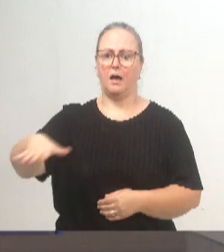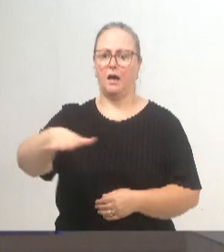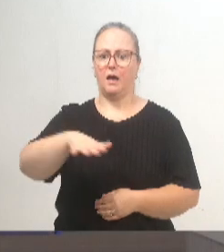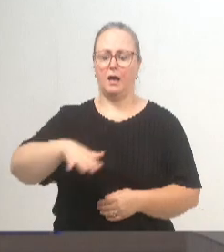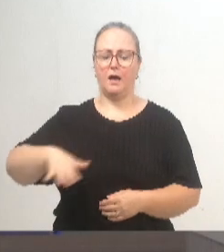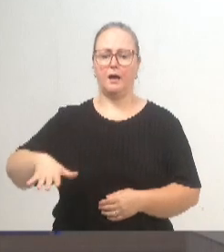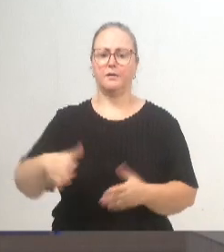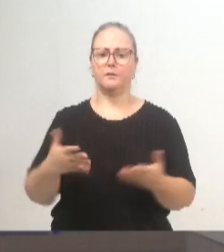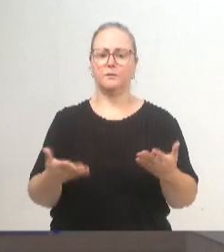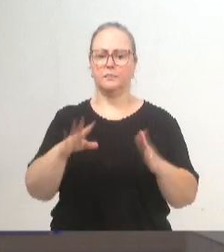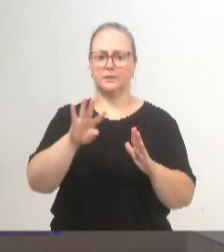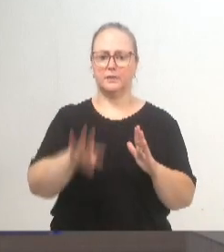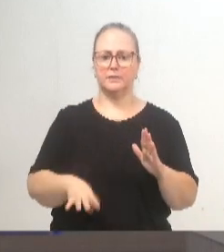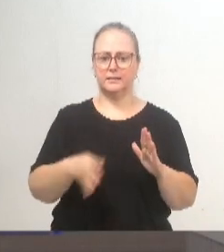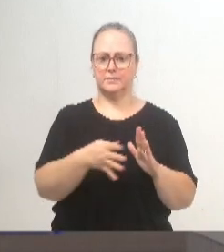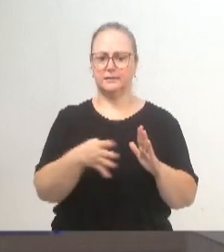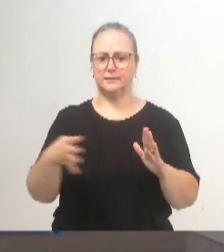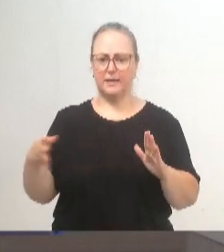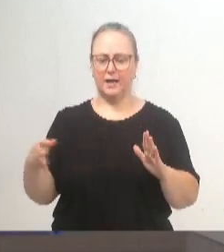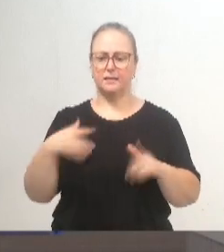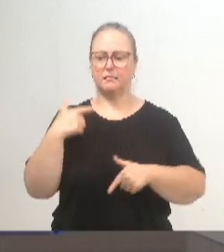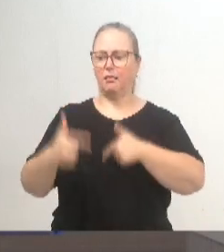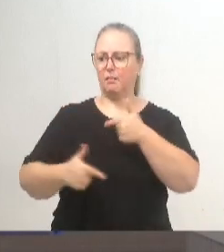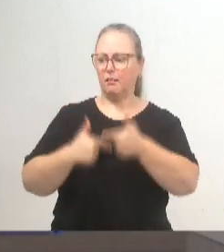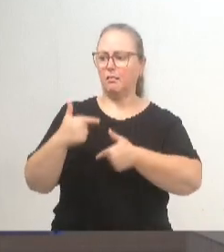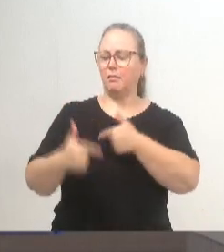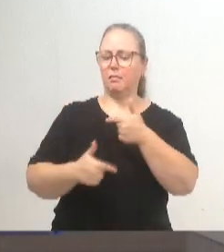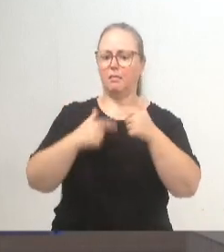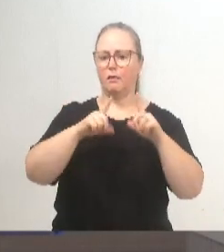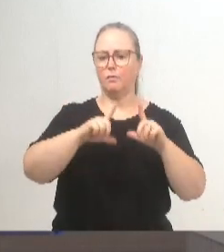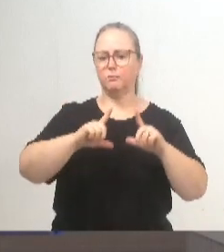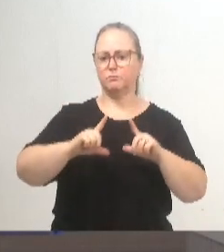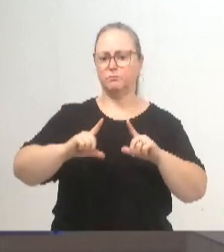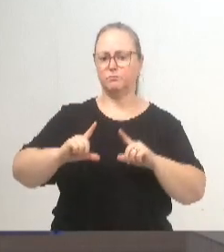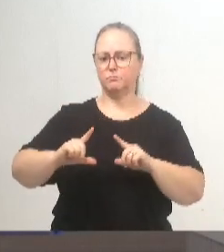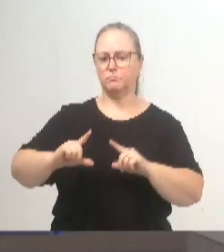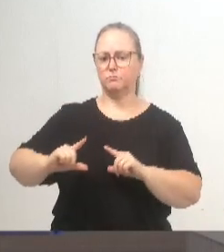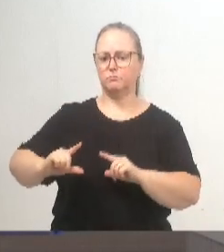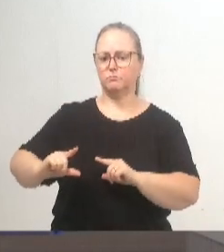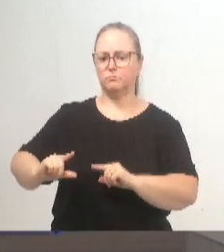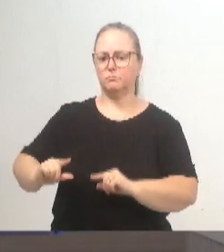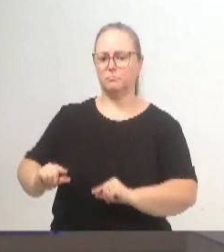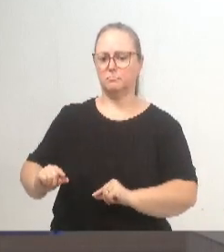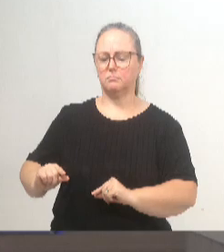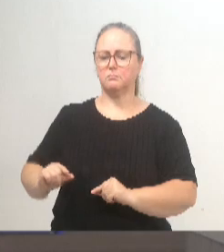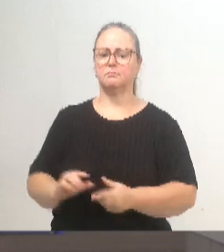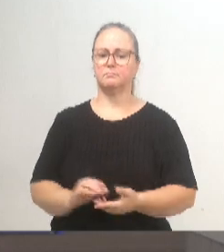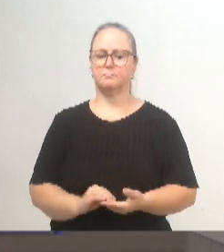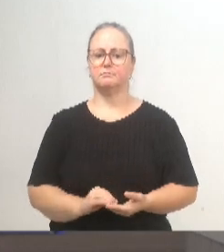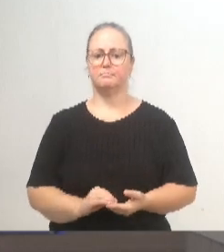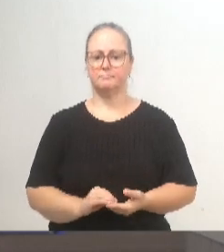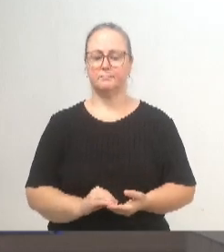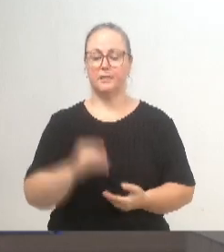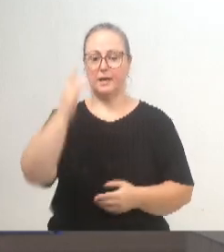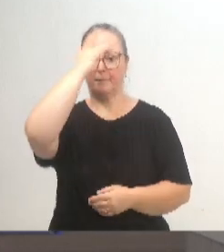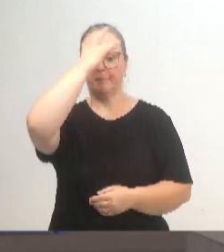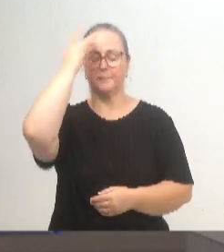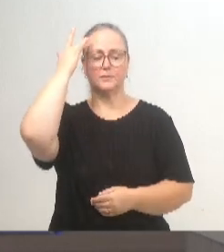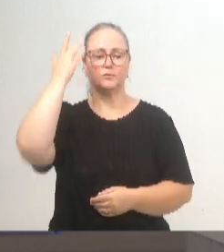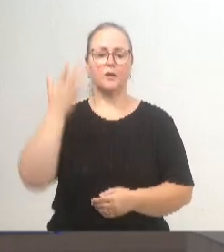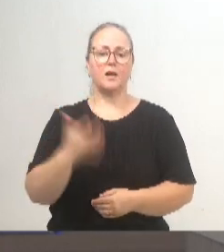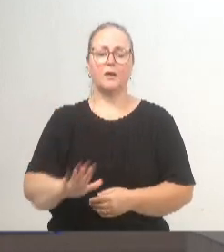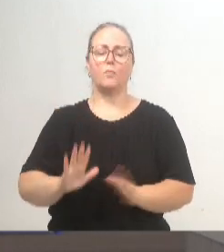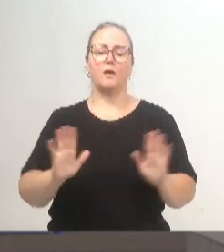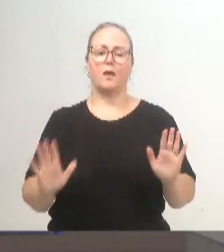pela escala que está sendo feita, pela carga de horário, vai cada vez mais difícil. E essa escala vai acabar por si só, porque as pessoas vão se negar a trabalhar numa